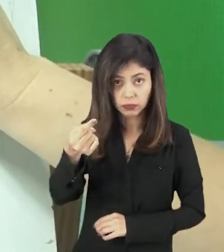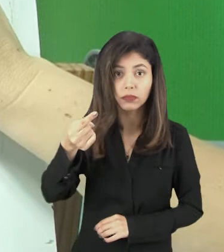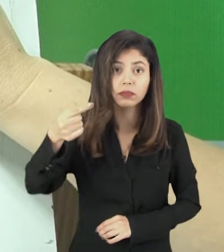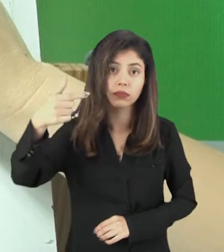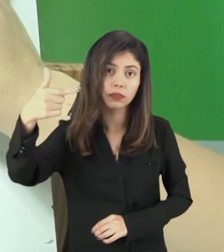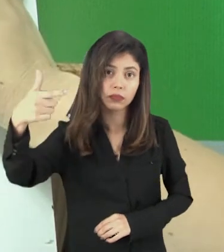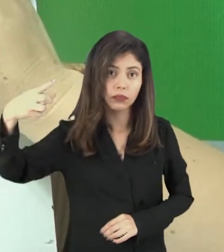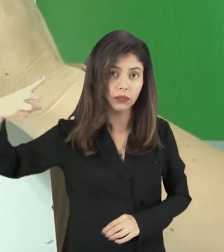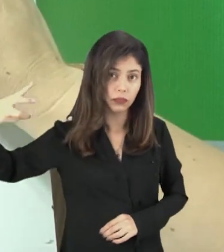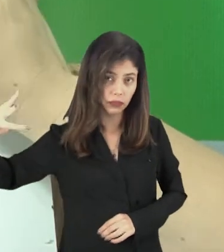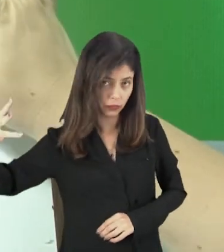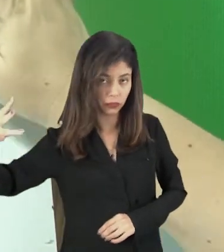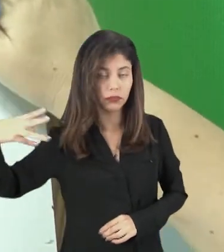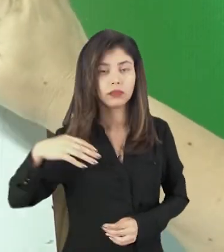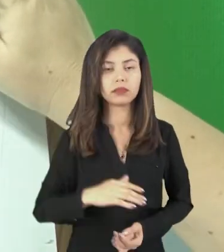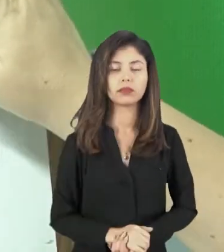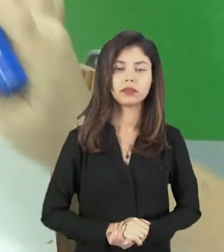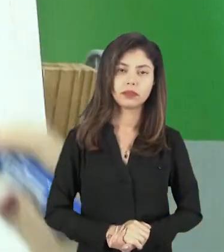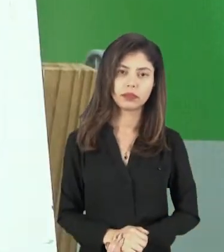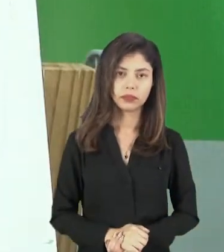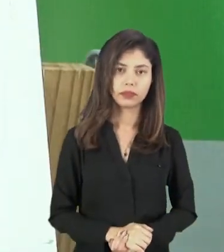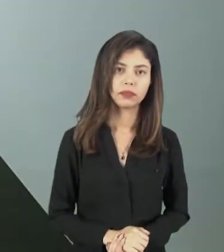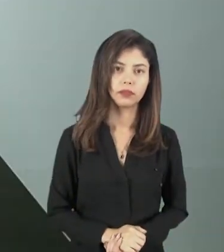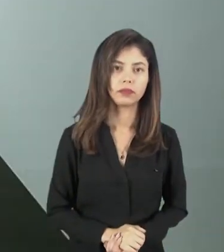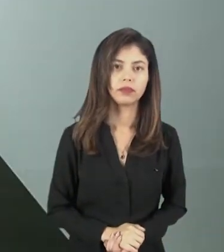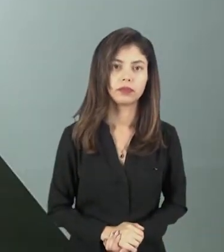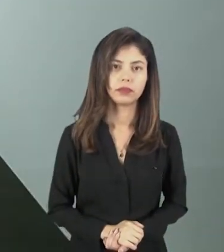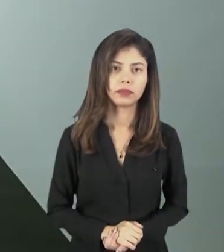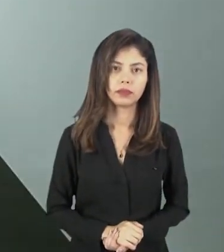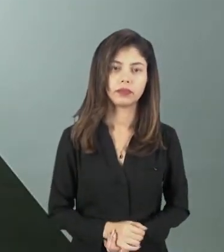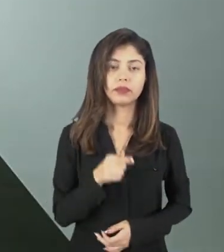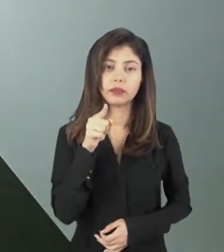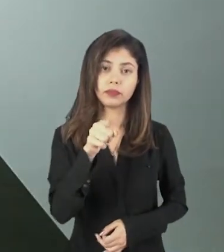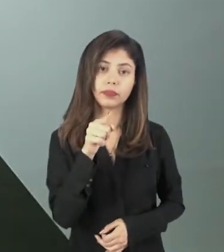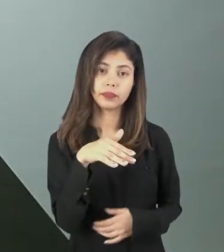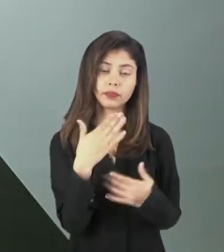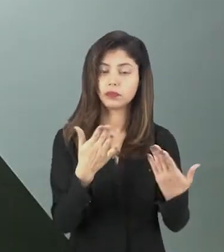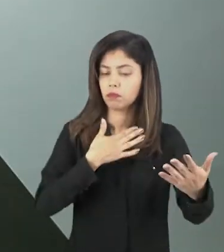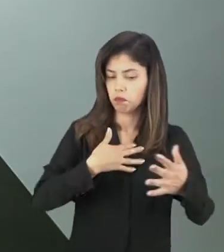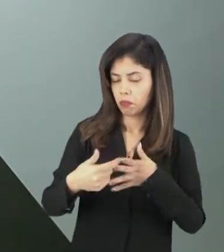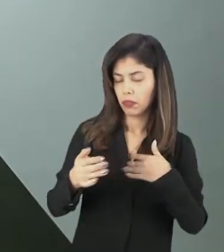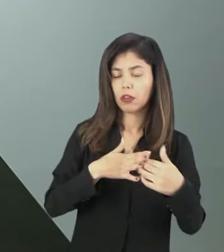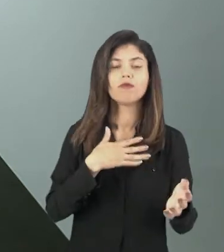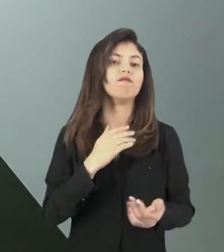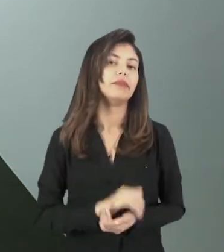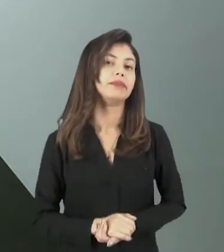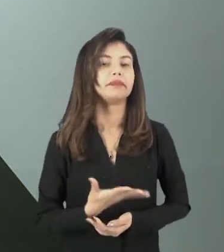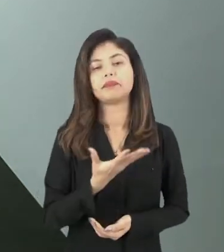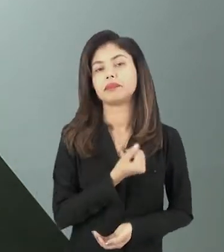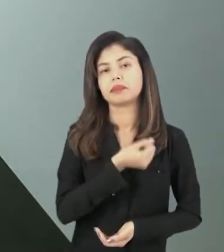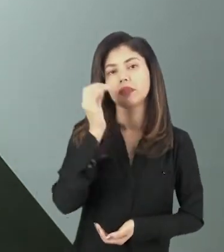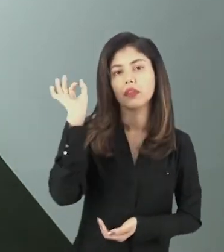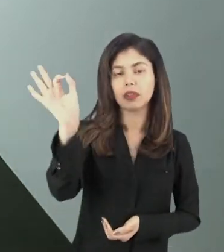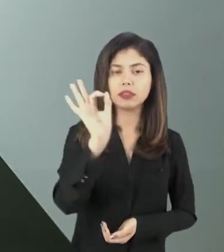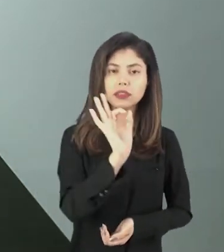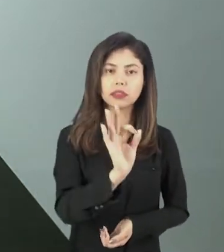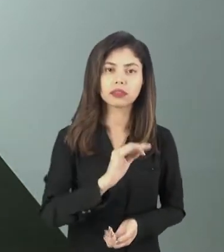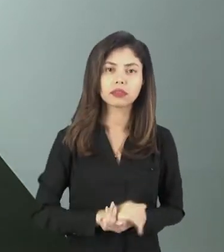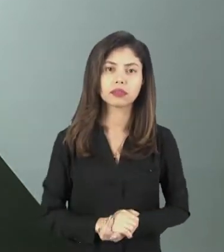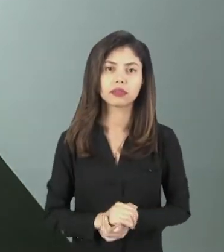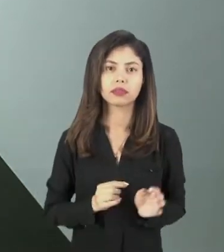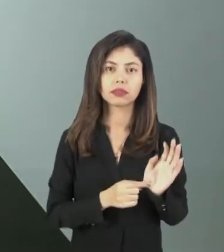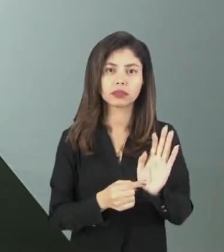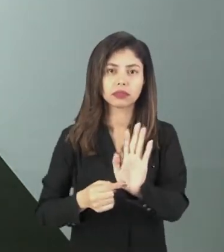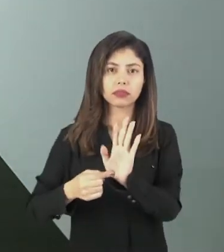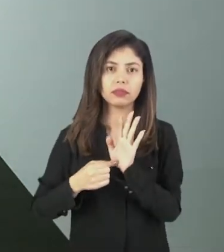ficar aqui bom e isso serve para qualquer porcentagem Vamos